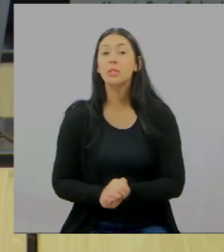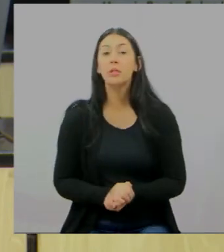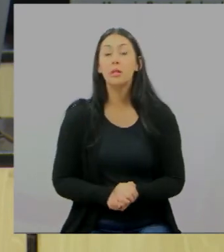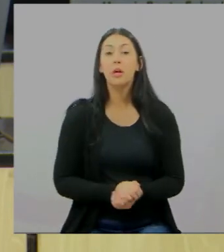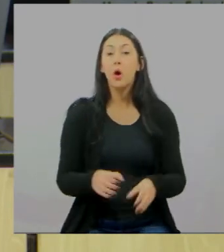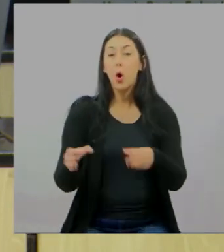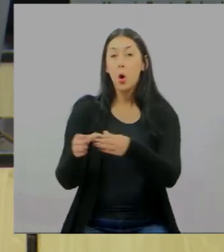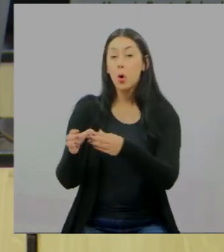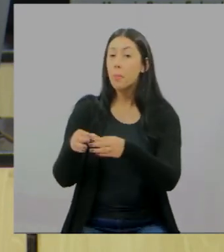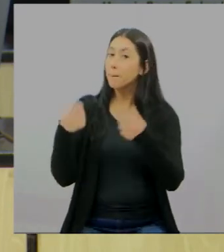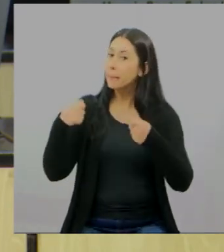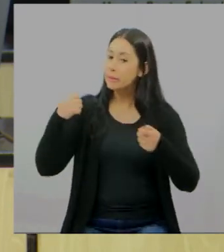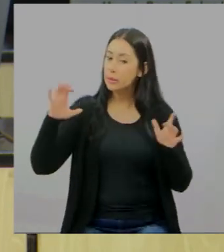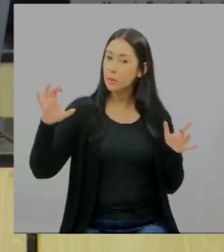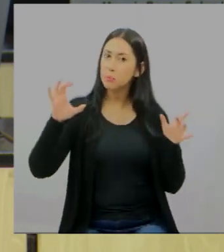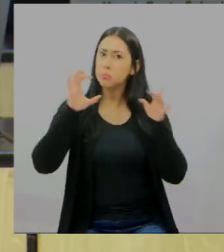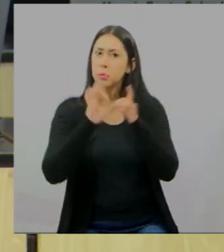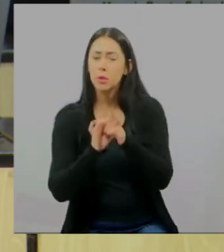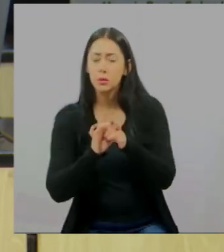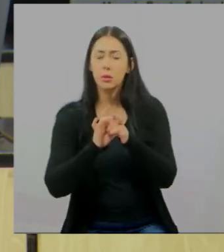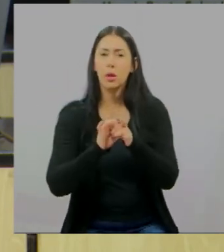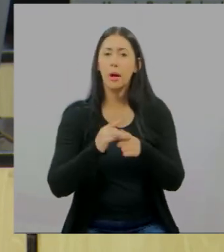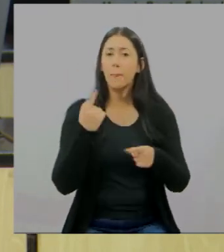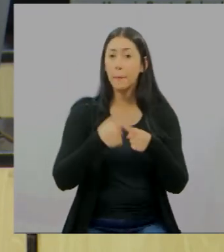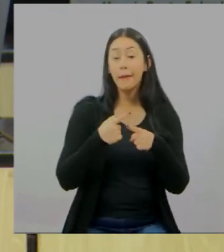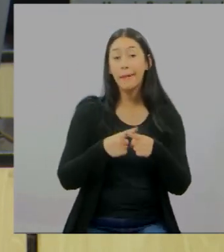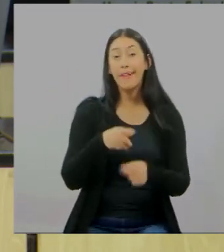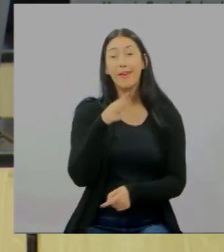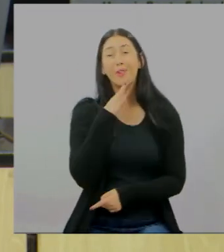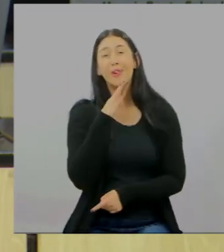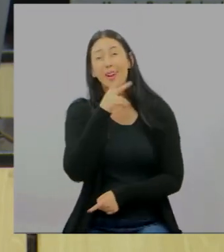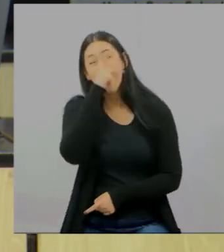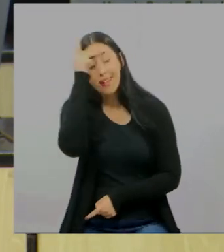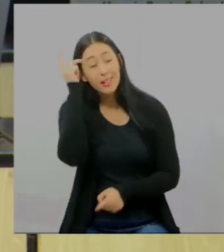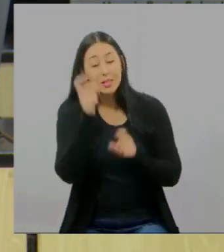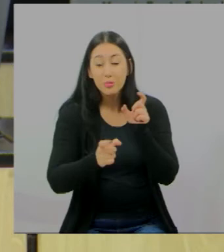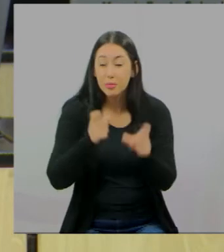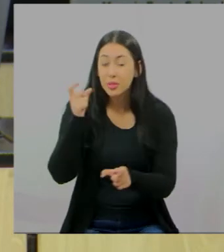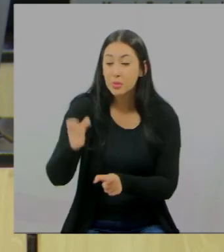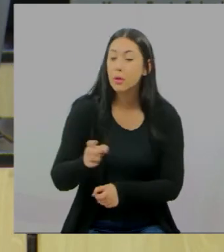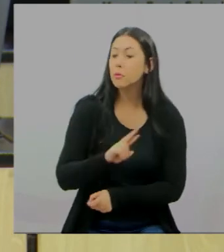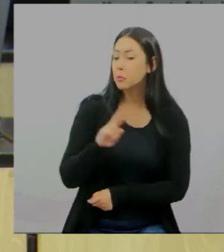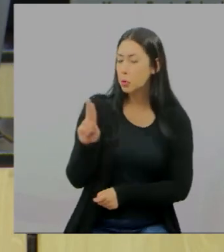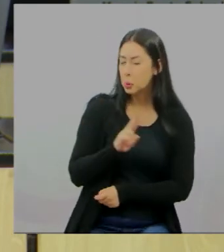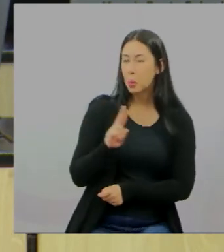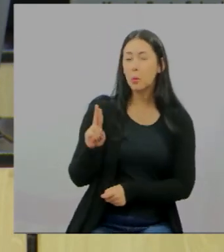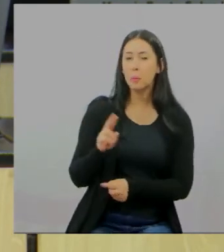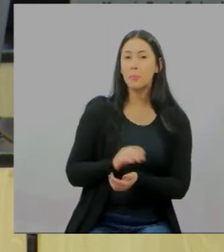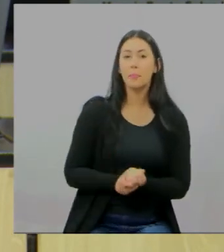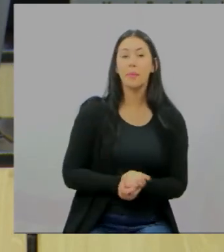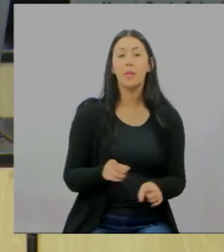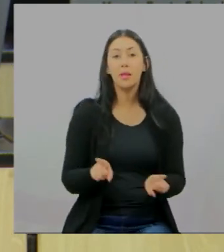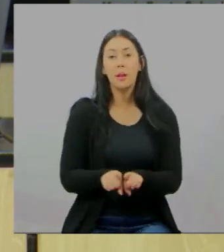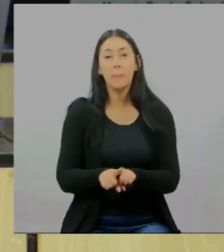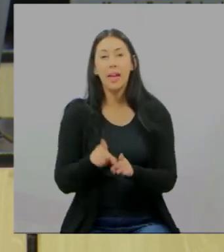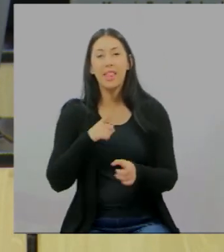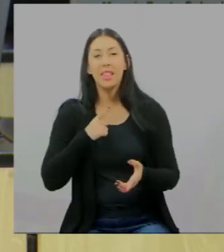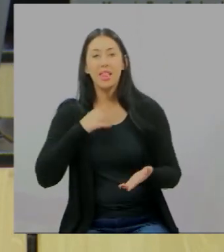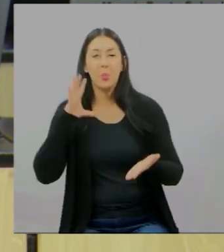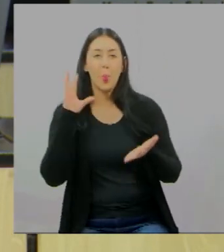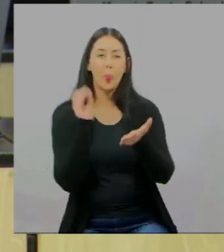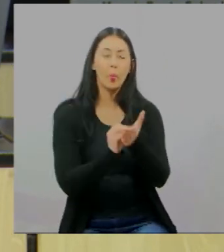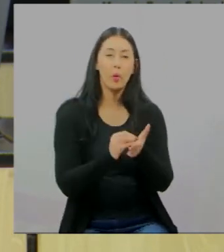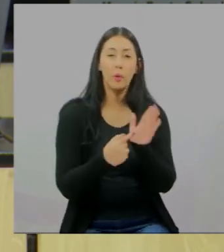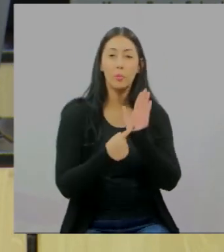deve ser parceiro da assistência, pois conhece cada pessoa na rua pelo nome? Segue anexo a este as despesas